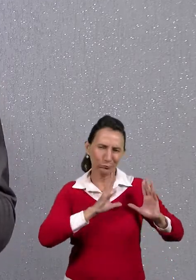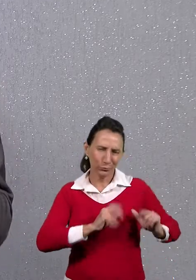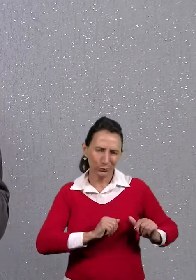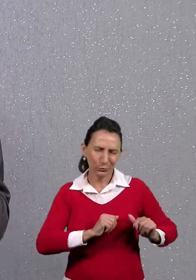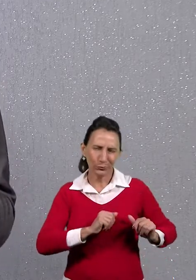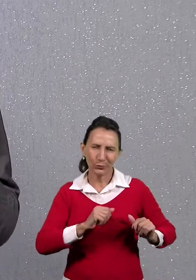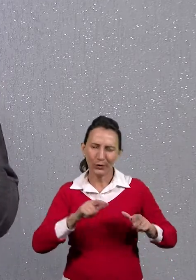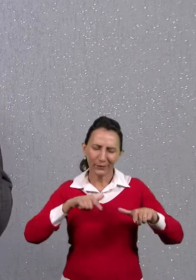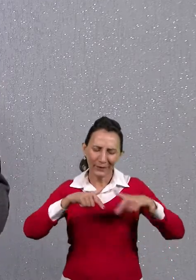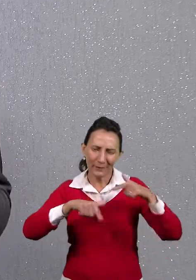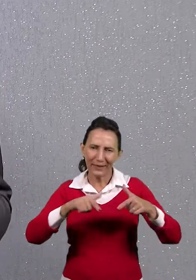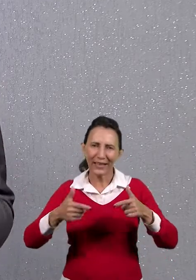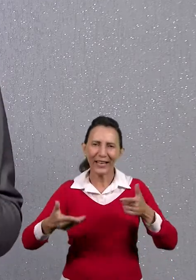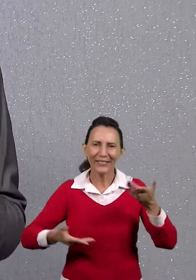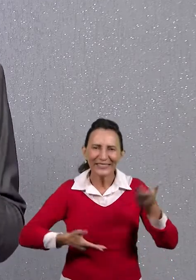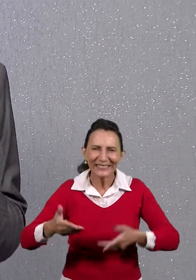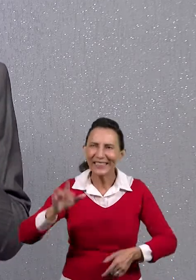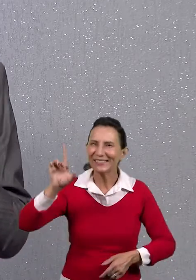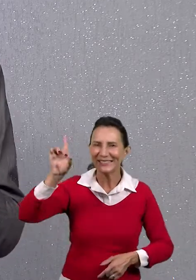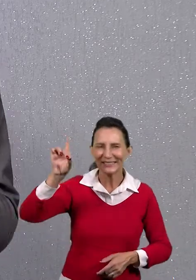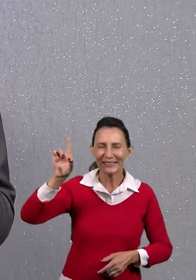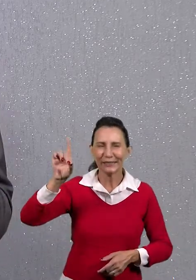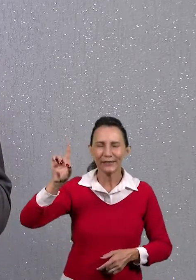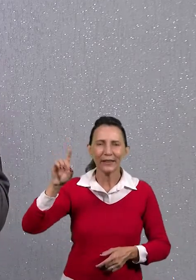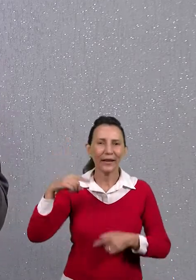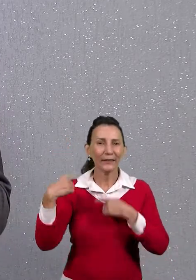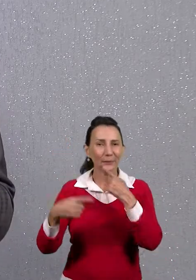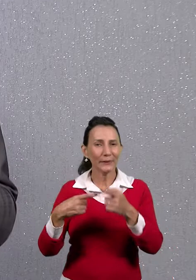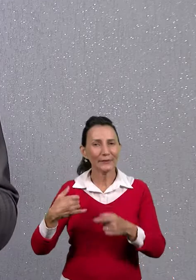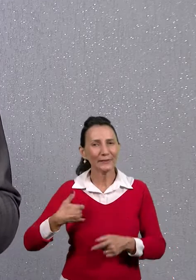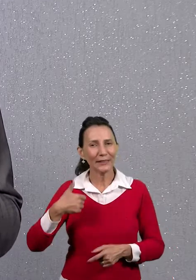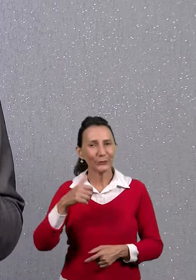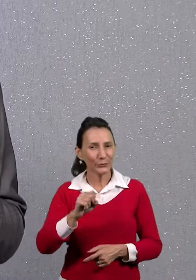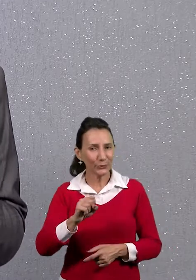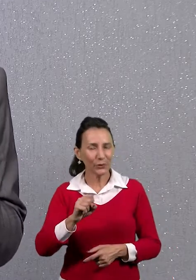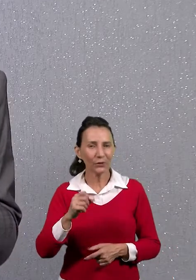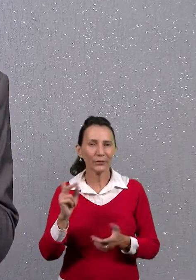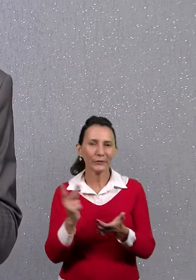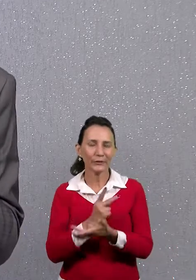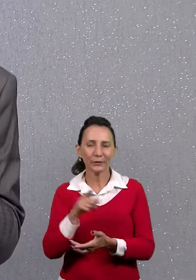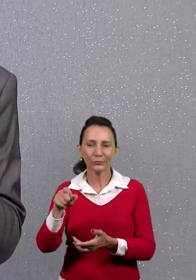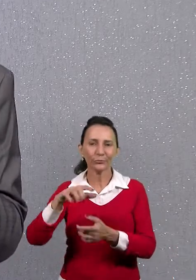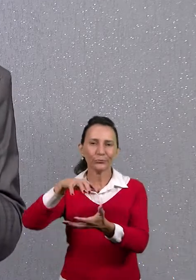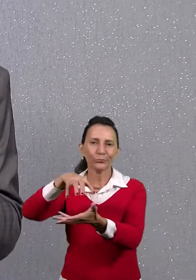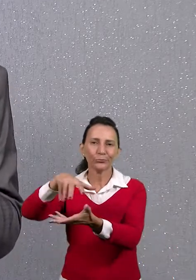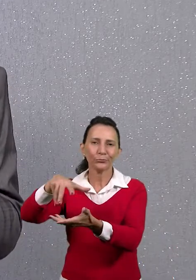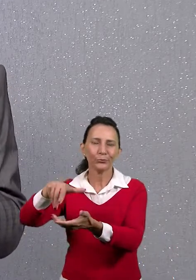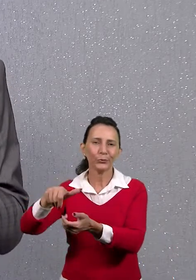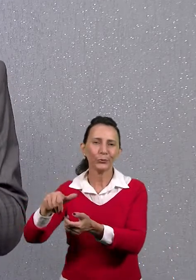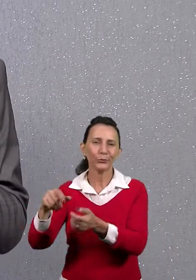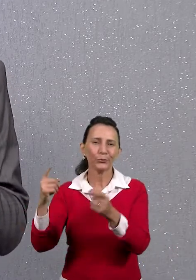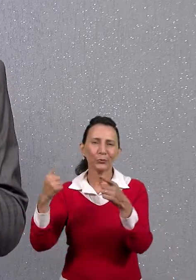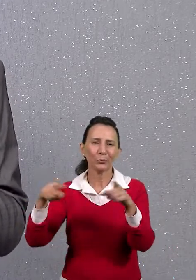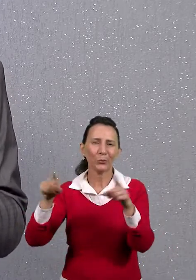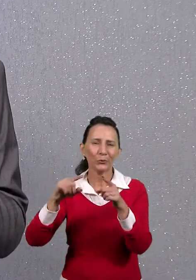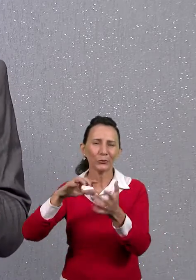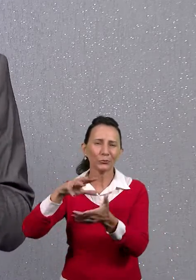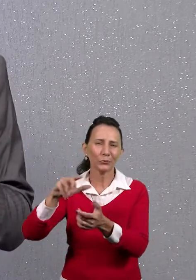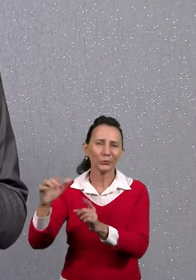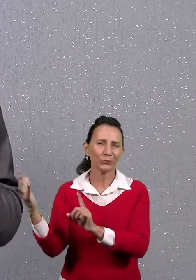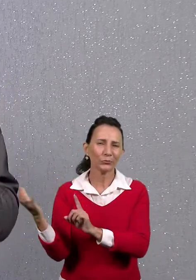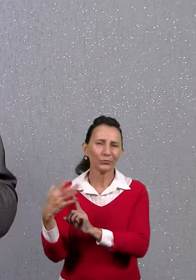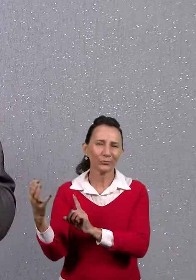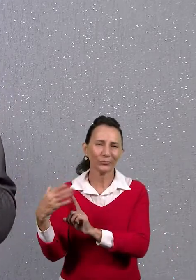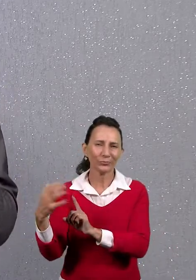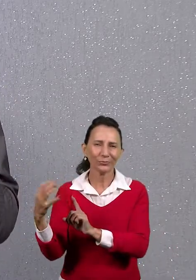Deus, coisa linda. E aí, de repente, aos 18 anos, eu comecei a ser contaminado, o conteúdo que estava aqui, a simplicidade.